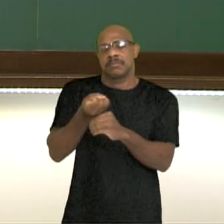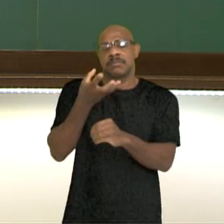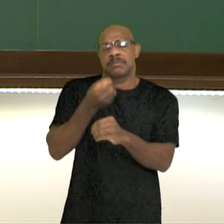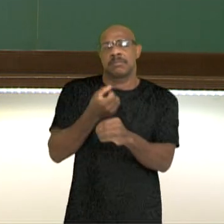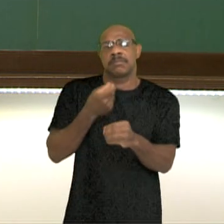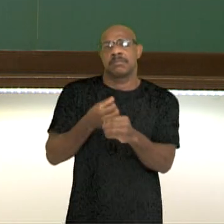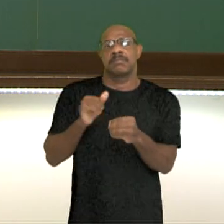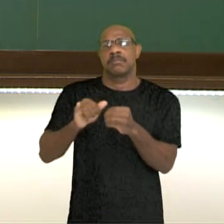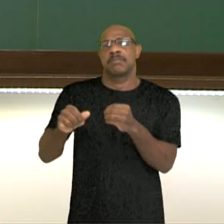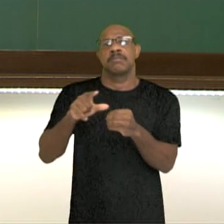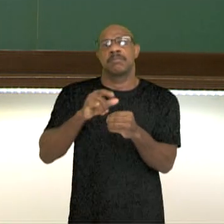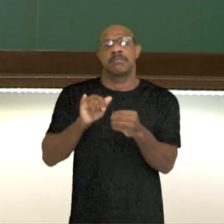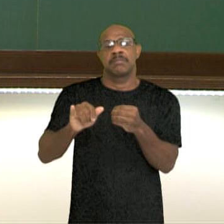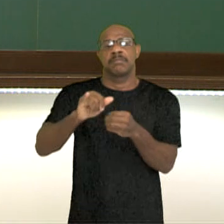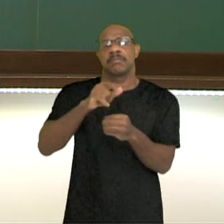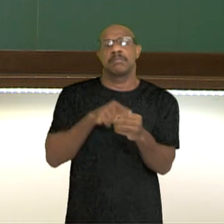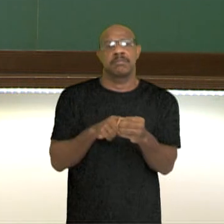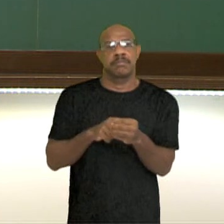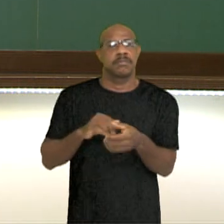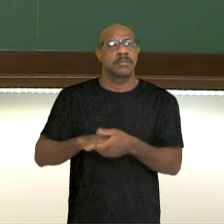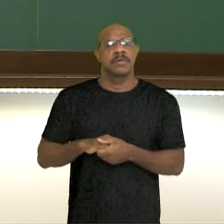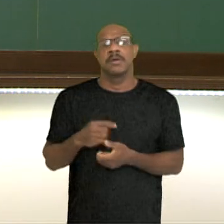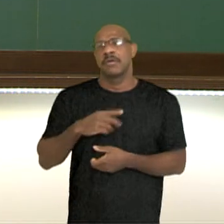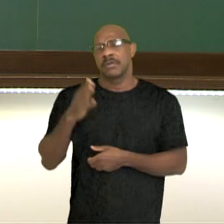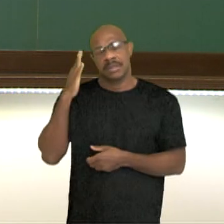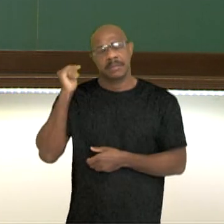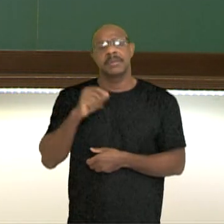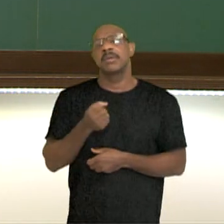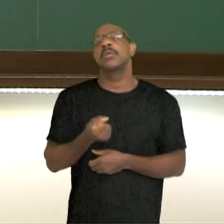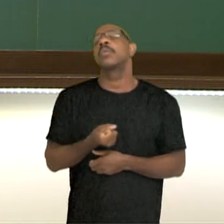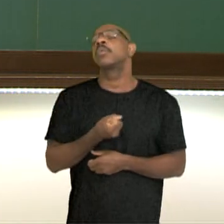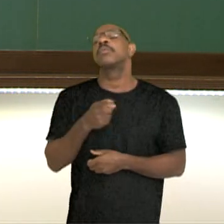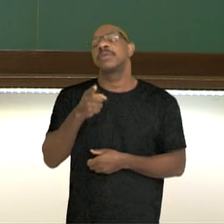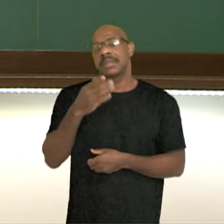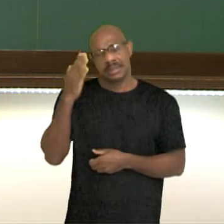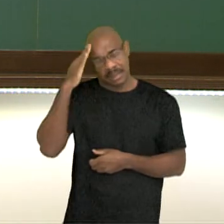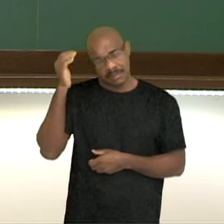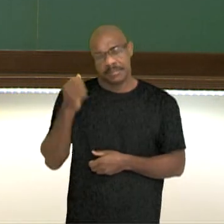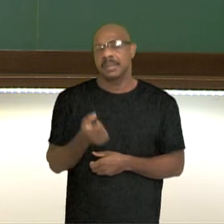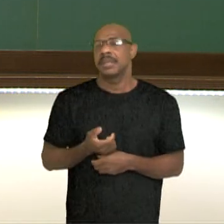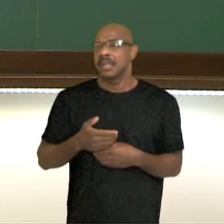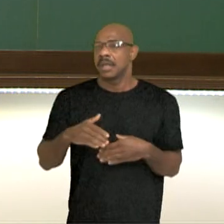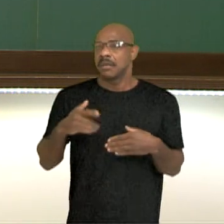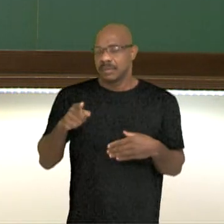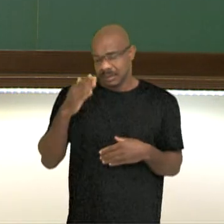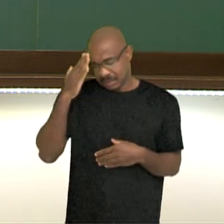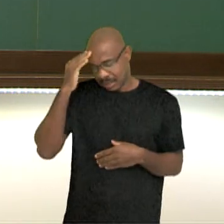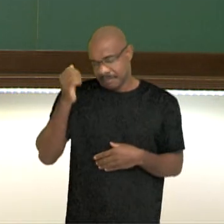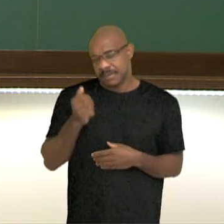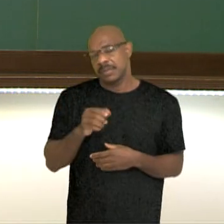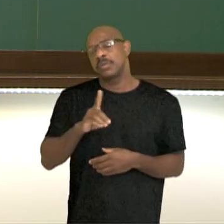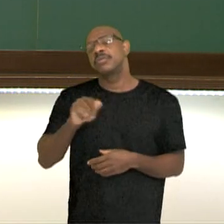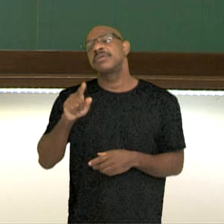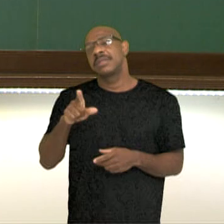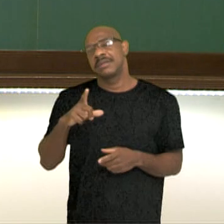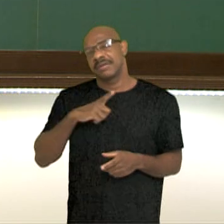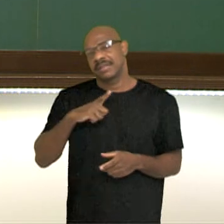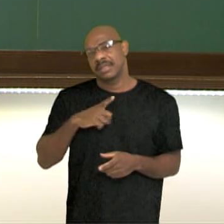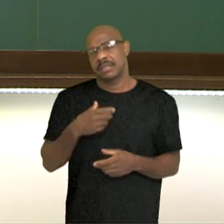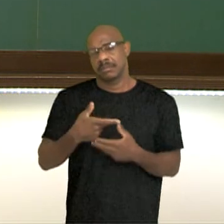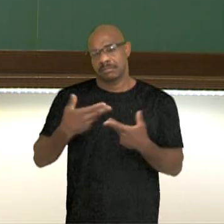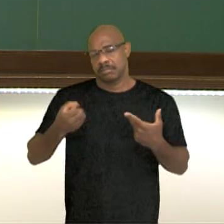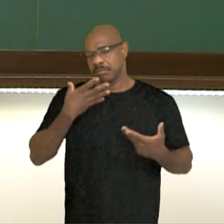estável academicamente. Você já sabe quando você vai ficar, professor, estável economicamente. Agora, e os